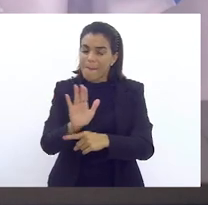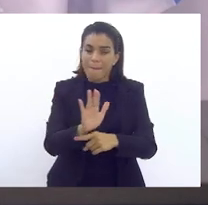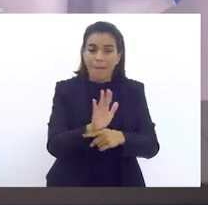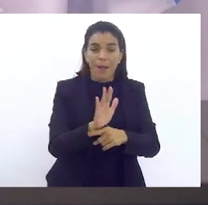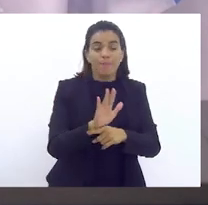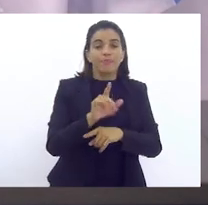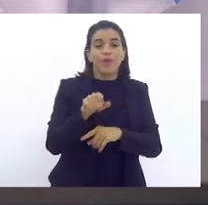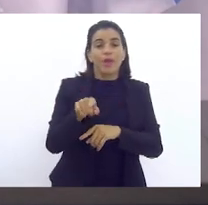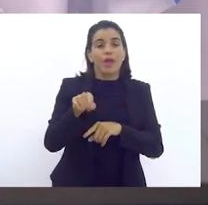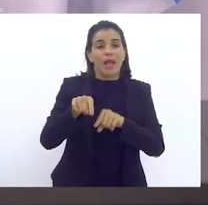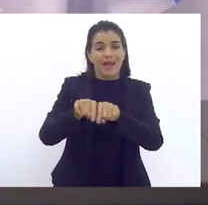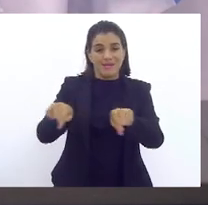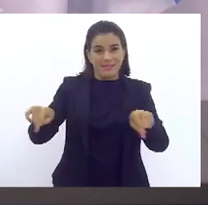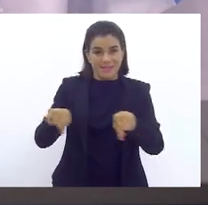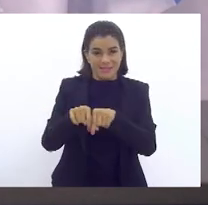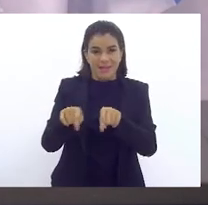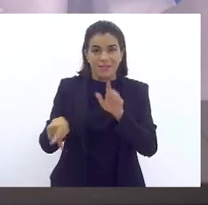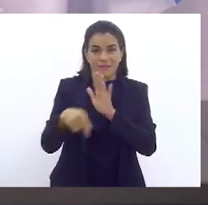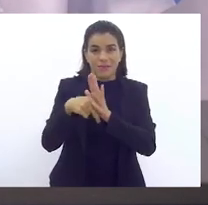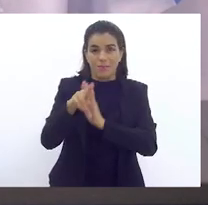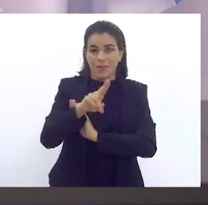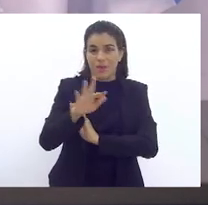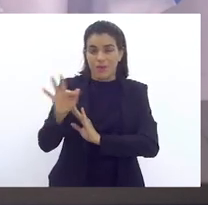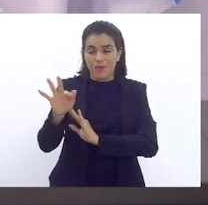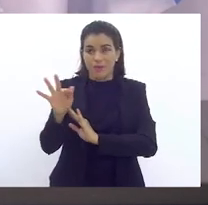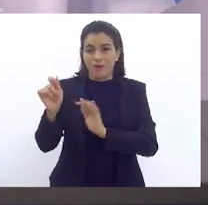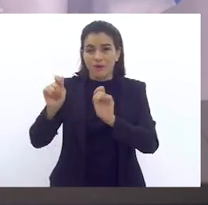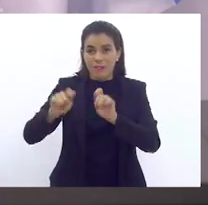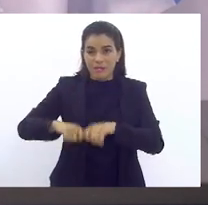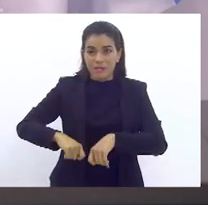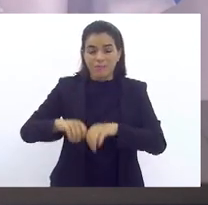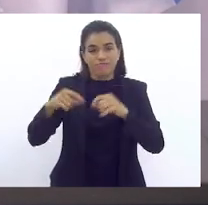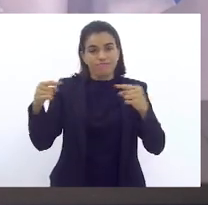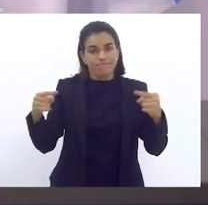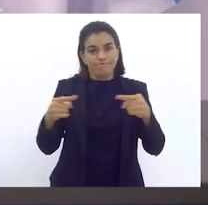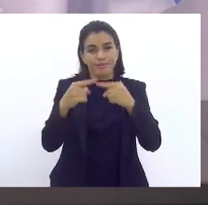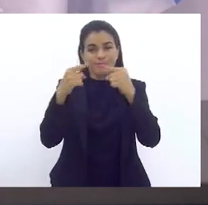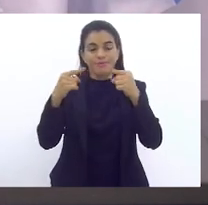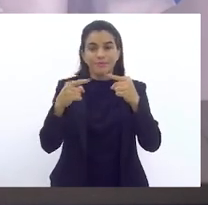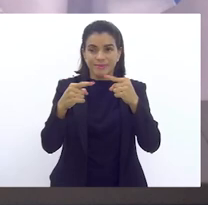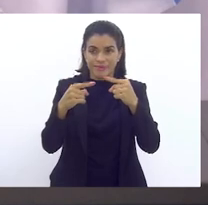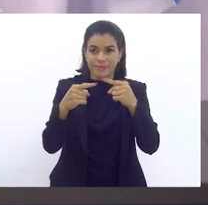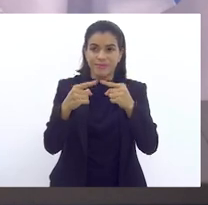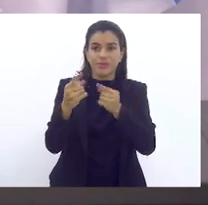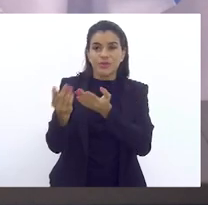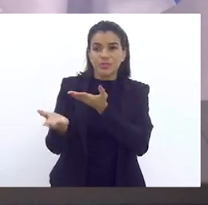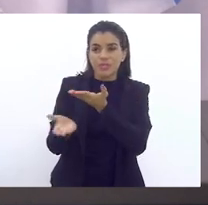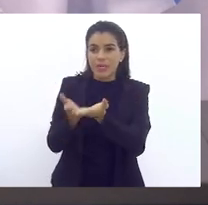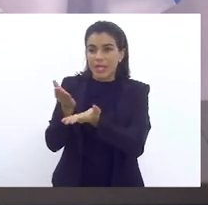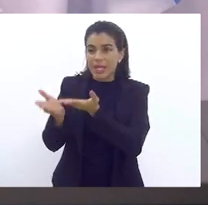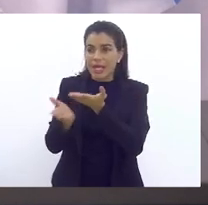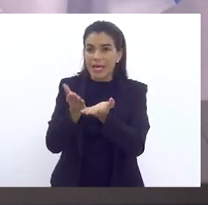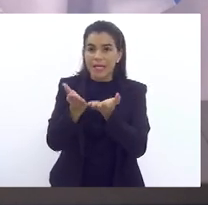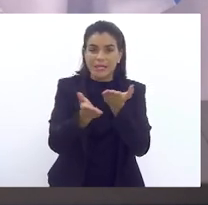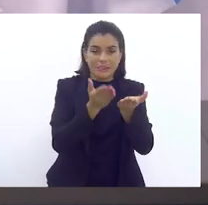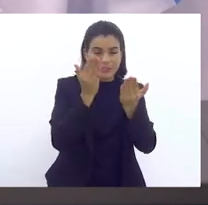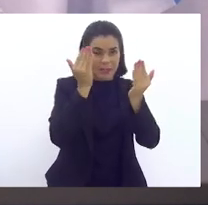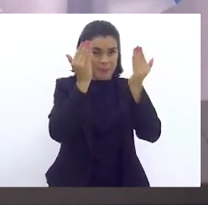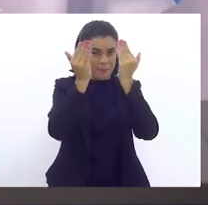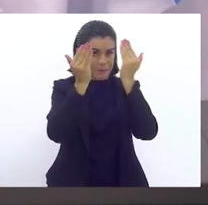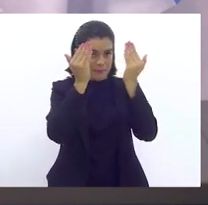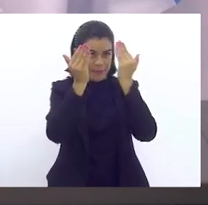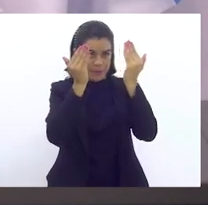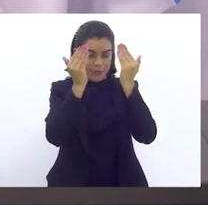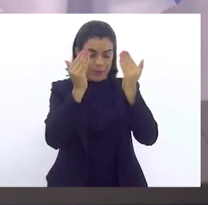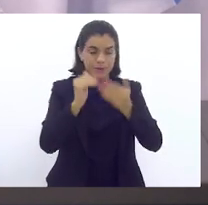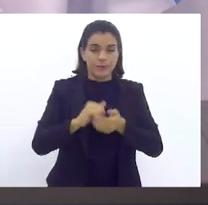uf eh que dá conta exatamente desses atendimentos psicológicos então